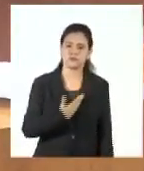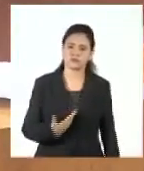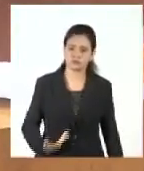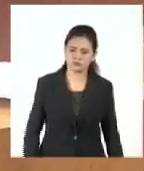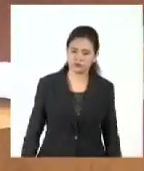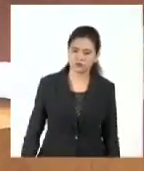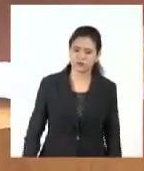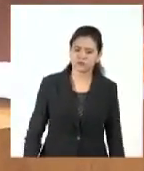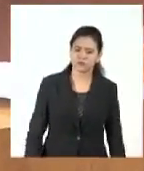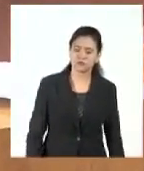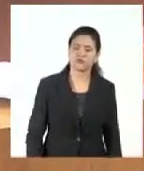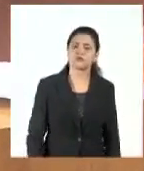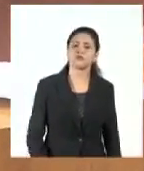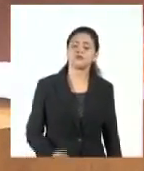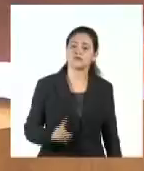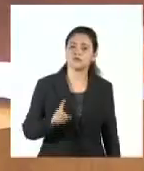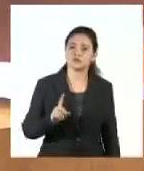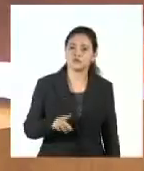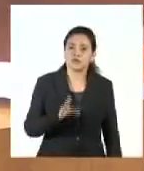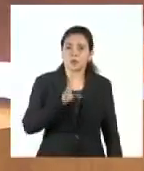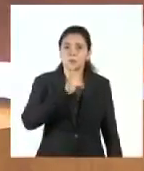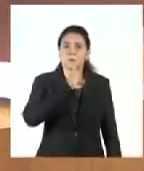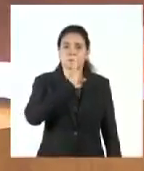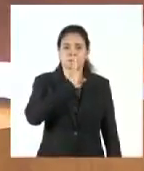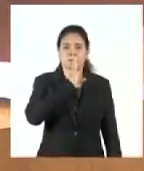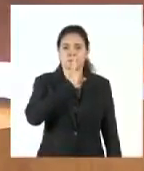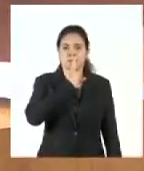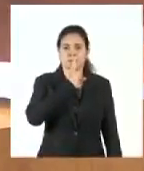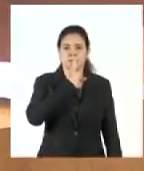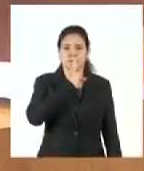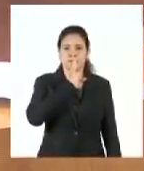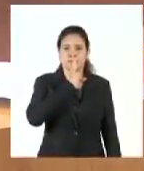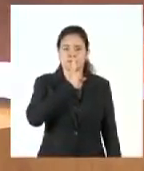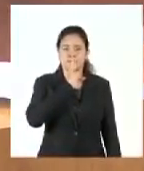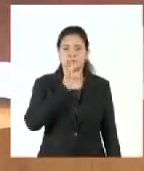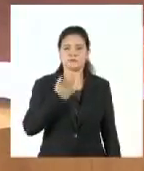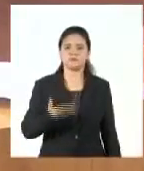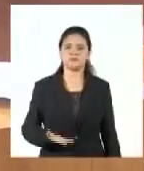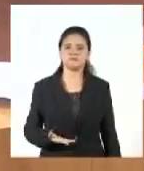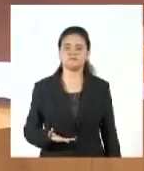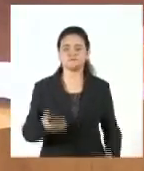está criminosamente omisso, deputado Cabo Campos.